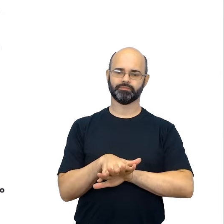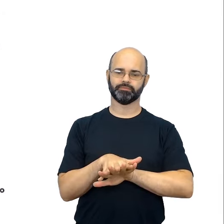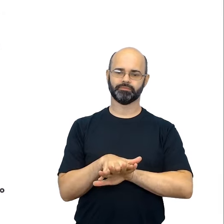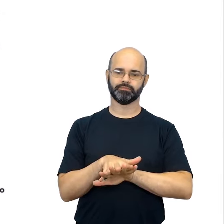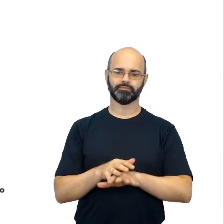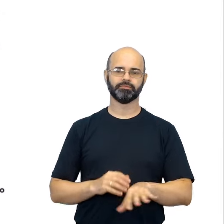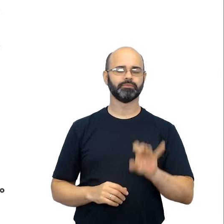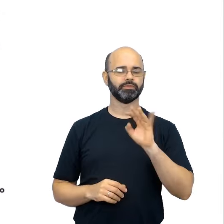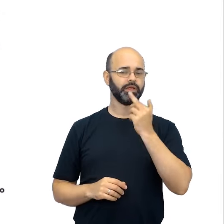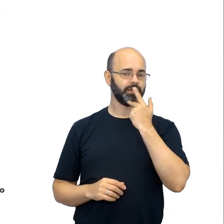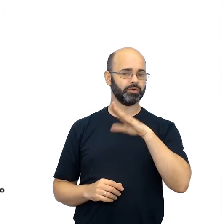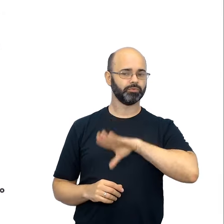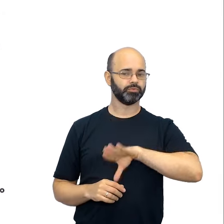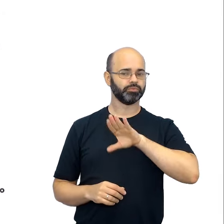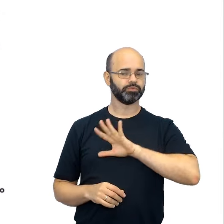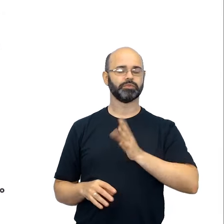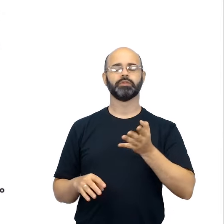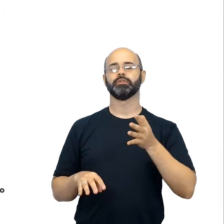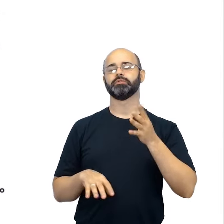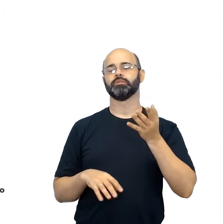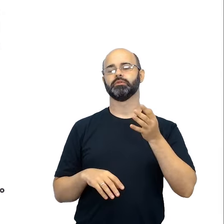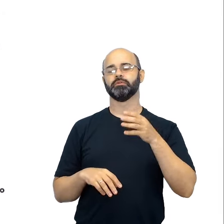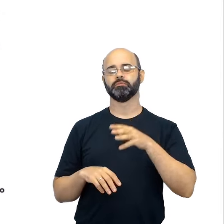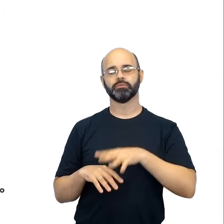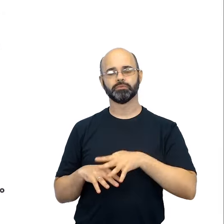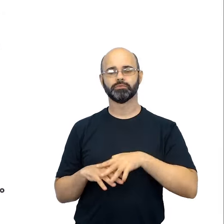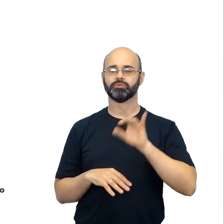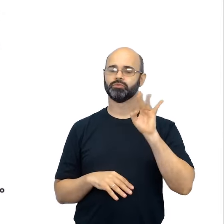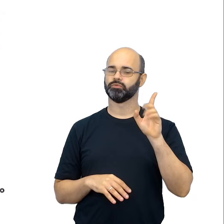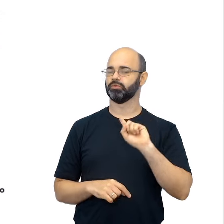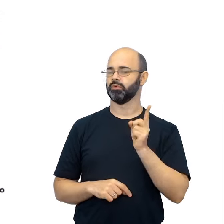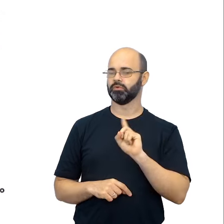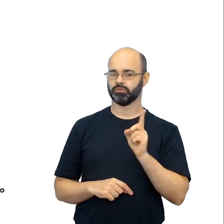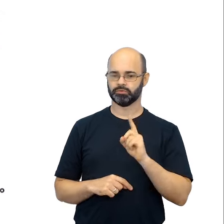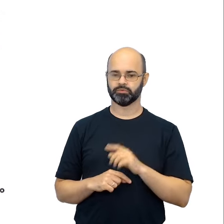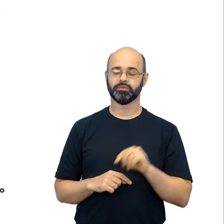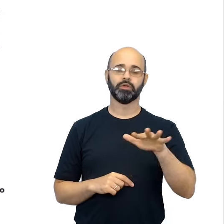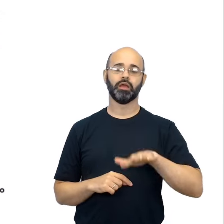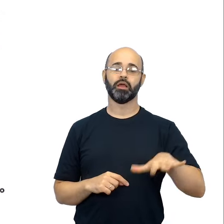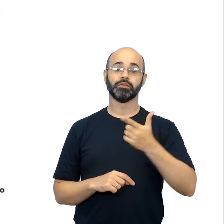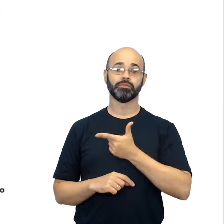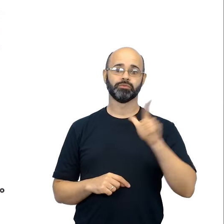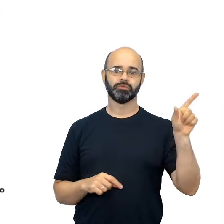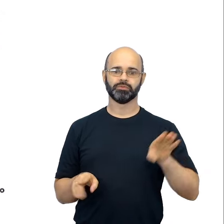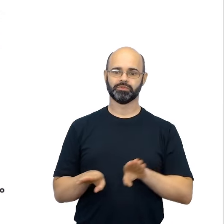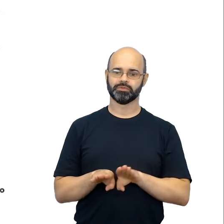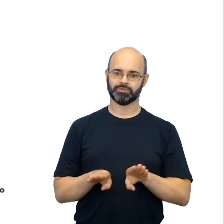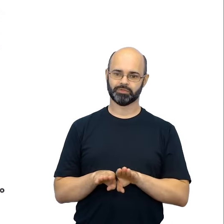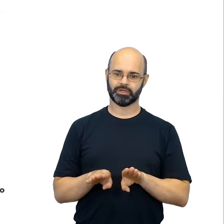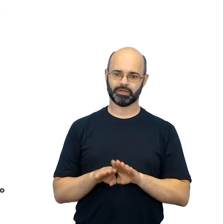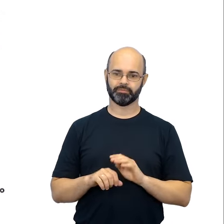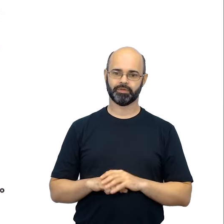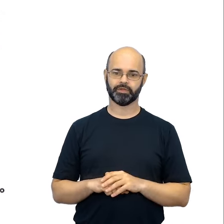só língua portuguesa e matemática, mas trazendo outras áreas também, esses gráficos, né, que poderão ser